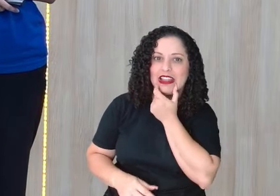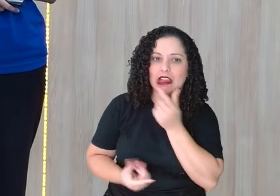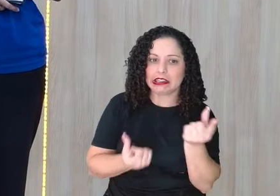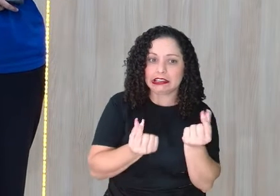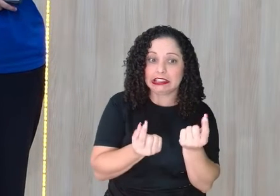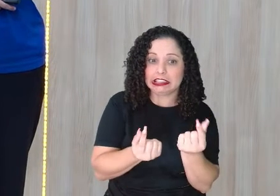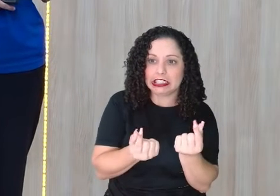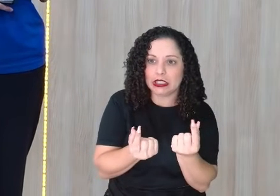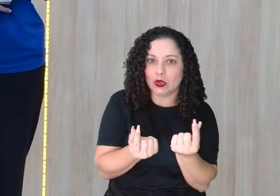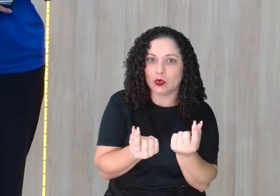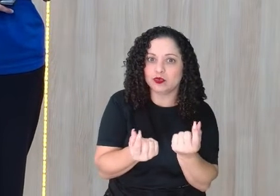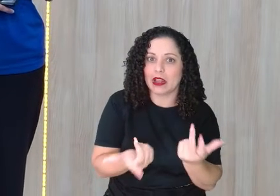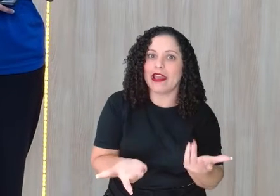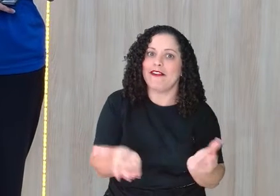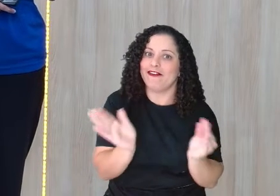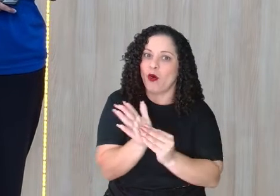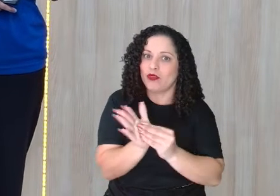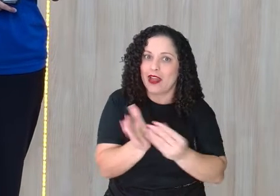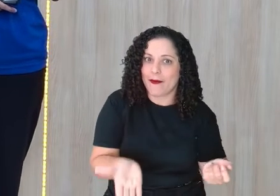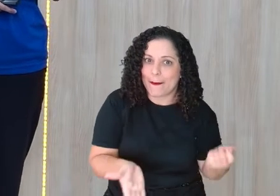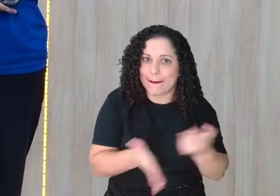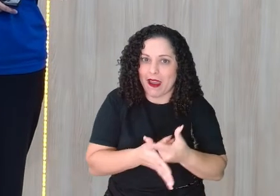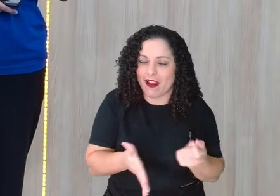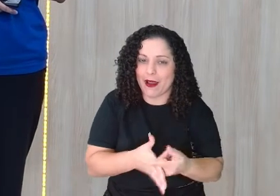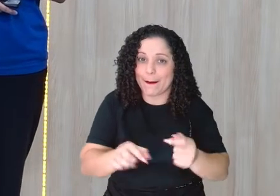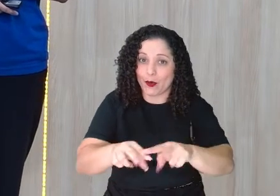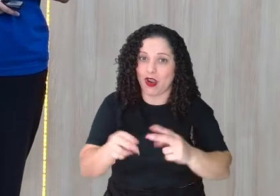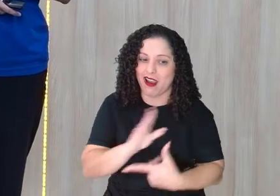ter tido que investir nessa Guerra dos 7 anos,